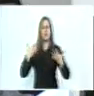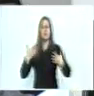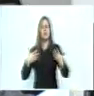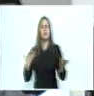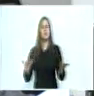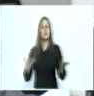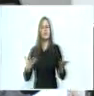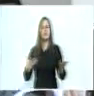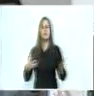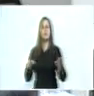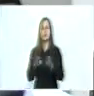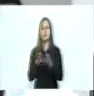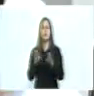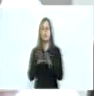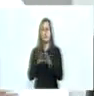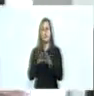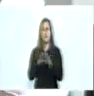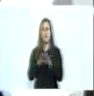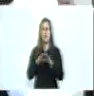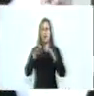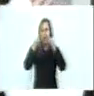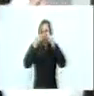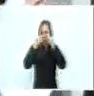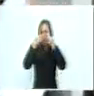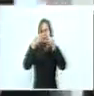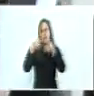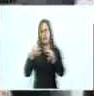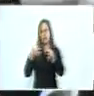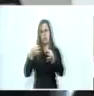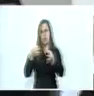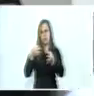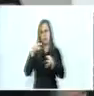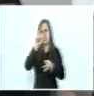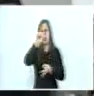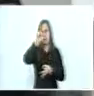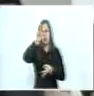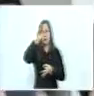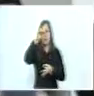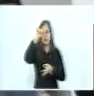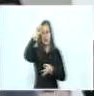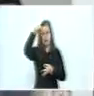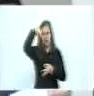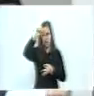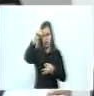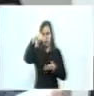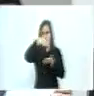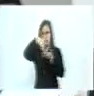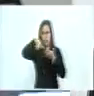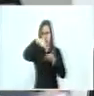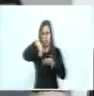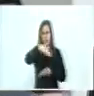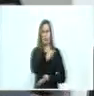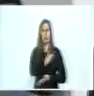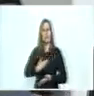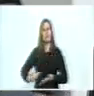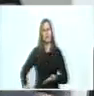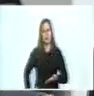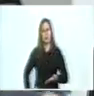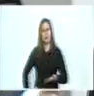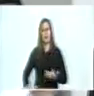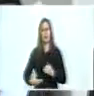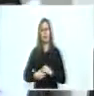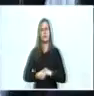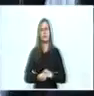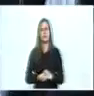distinta consideração. Atenciosamente, Luciano Piovesan Leme, secretário de governo.